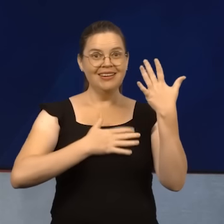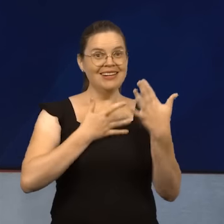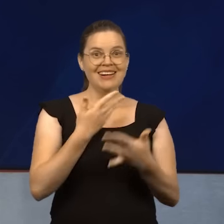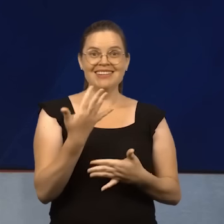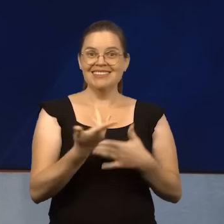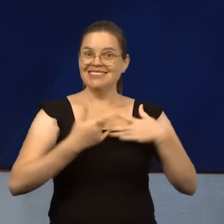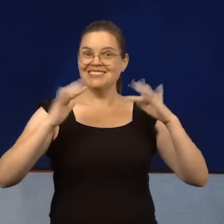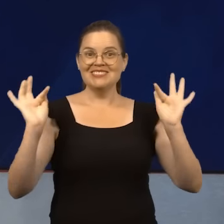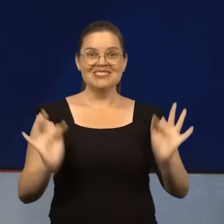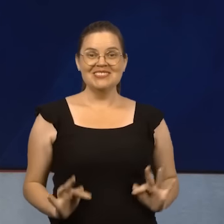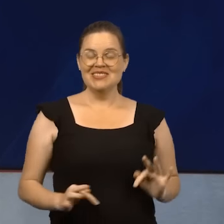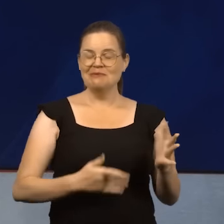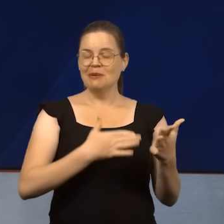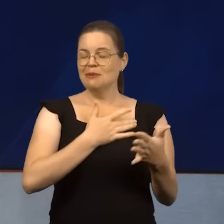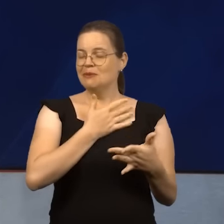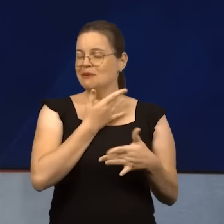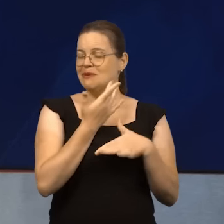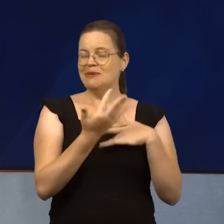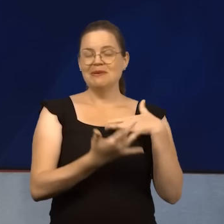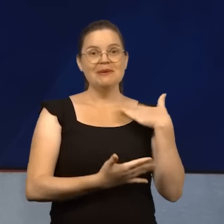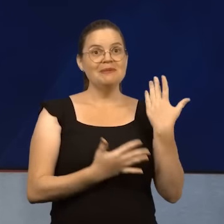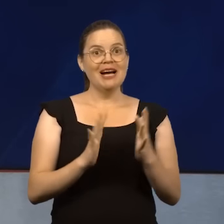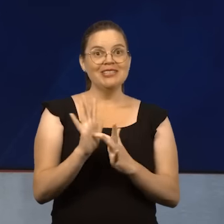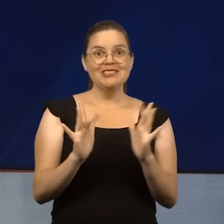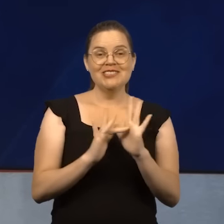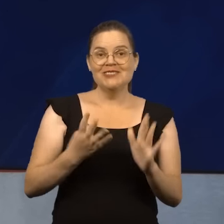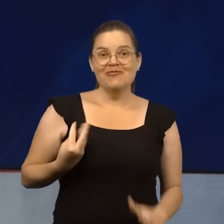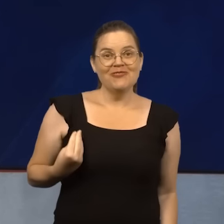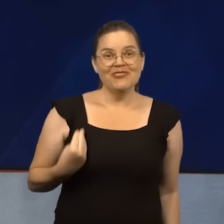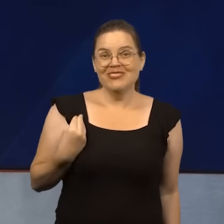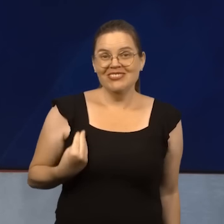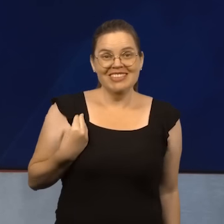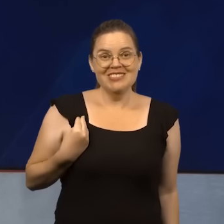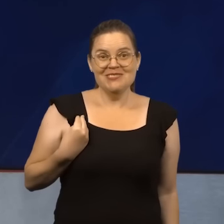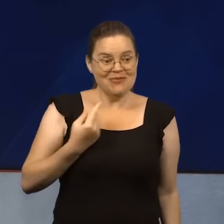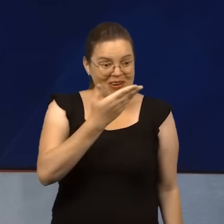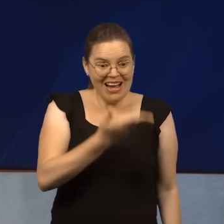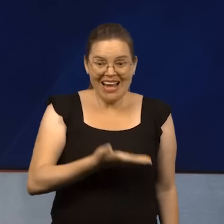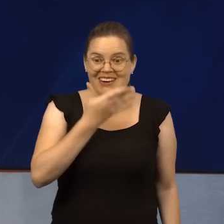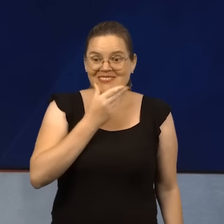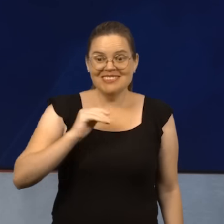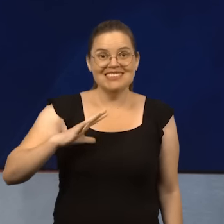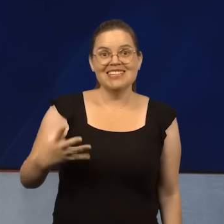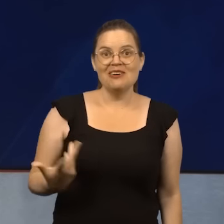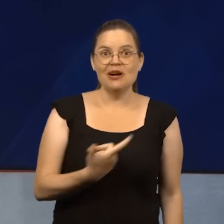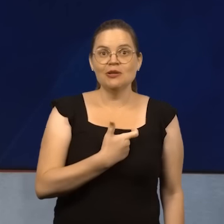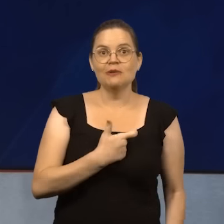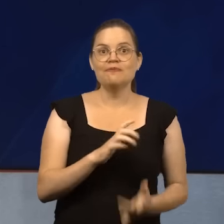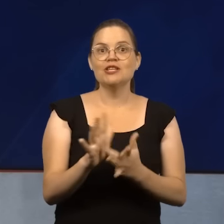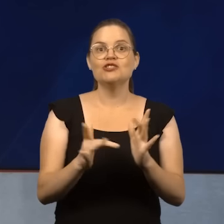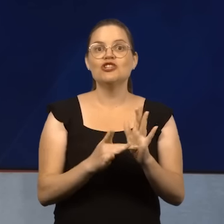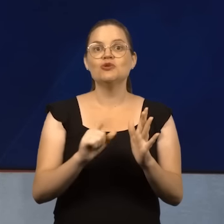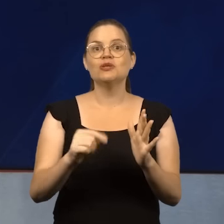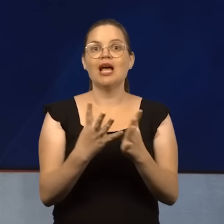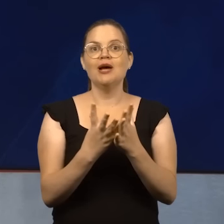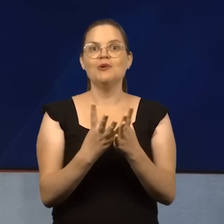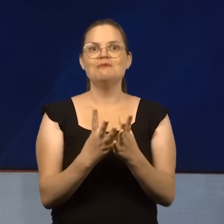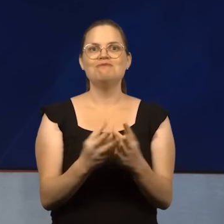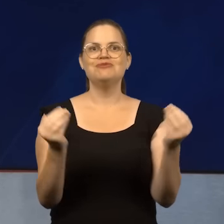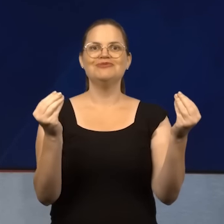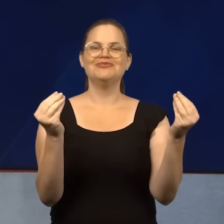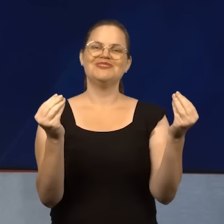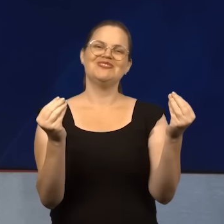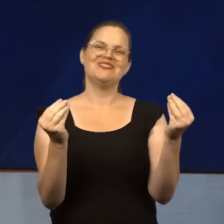desses homens. Jesus está vivo, Ele é o nosso Salvador. Imediatamente, Jesus